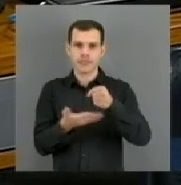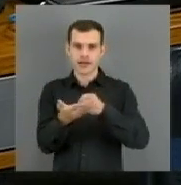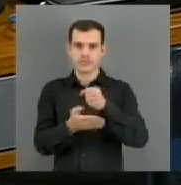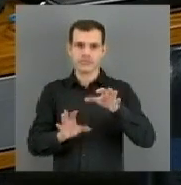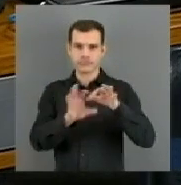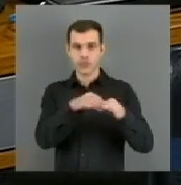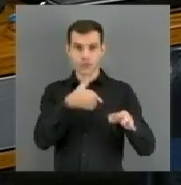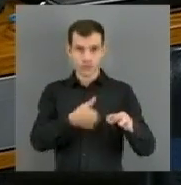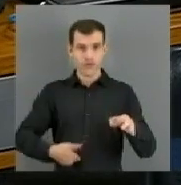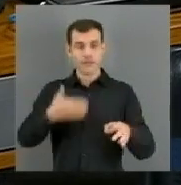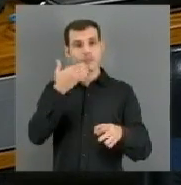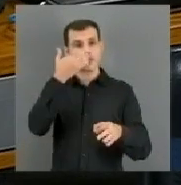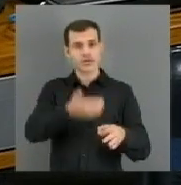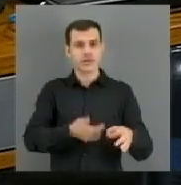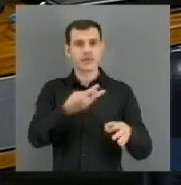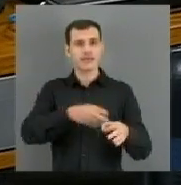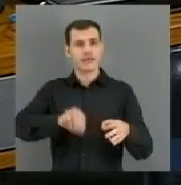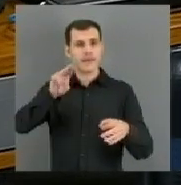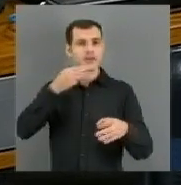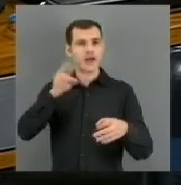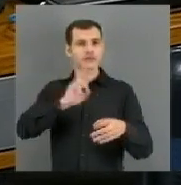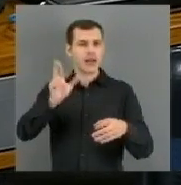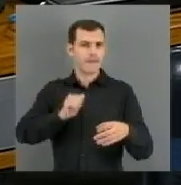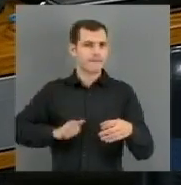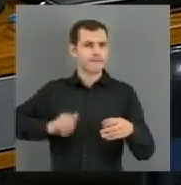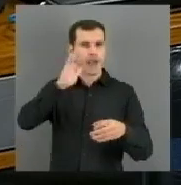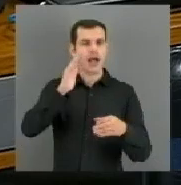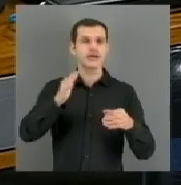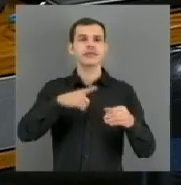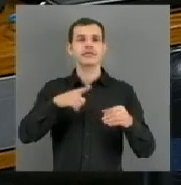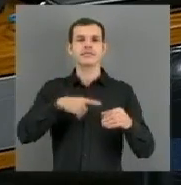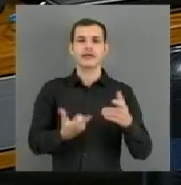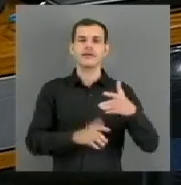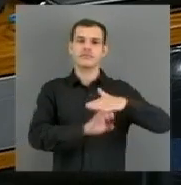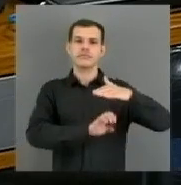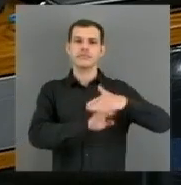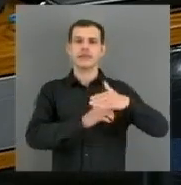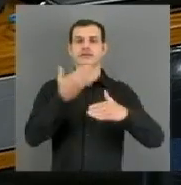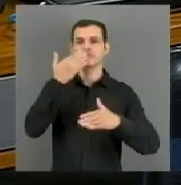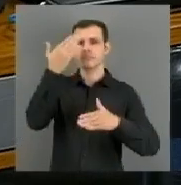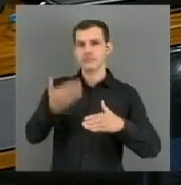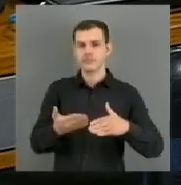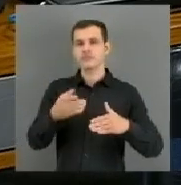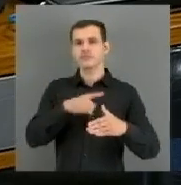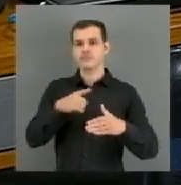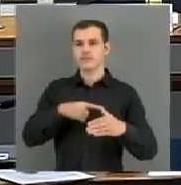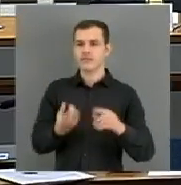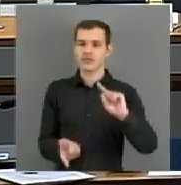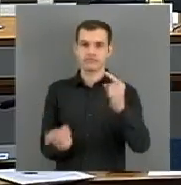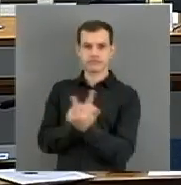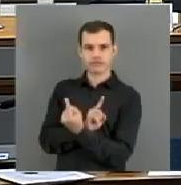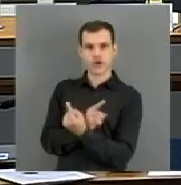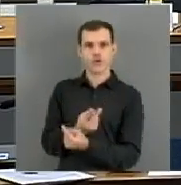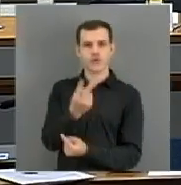associação que reúne empresas de apostas em trocas de 2 contrapartidas. Olha só, senador Jorge Cajuru, o senhor é um homem que